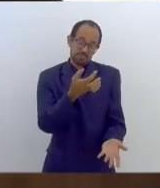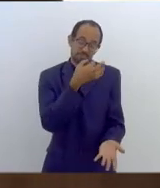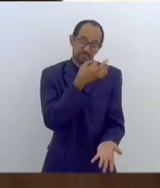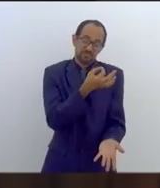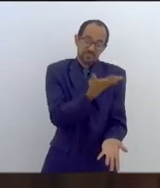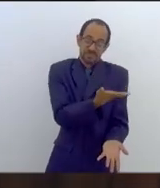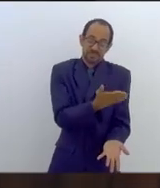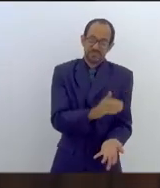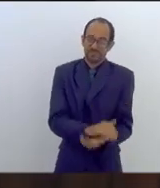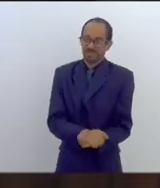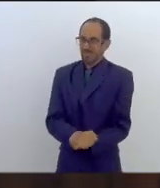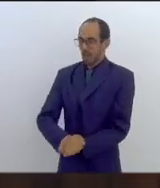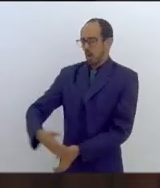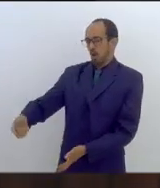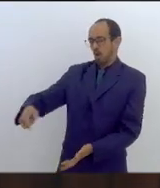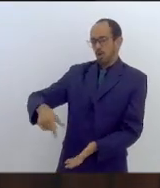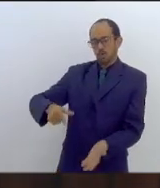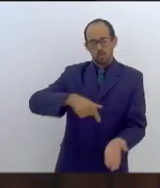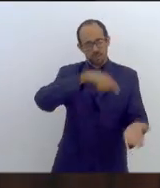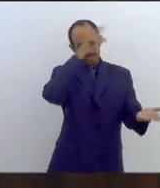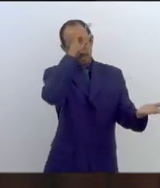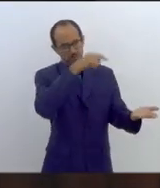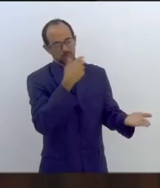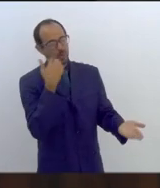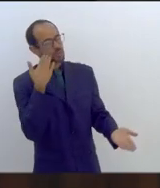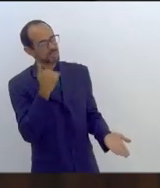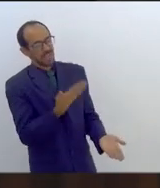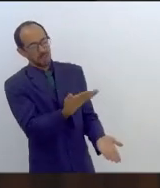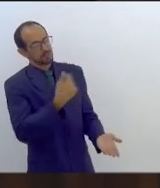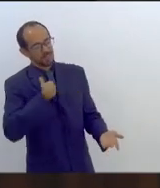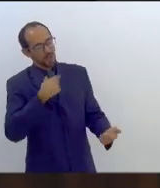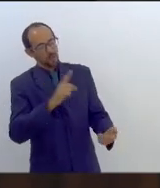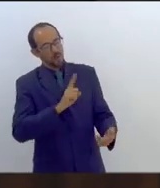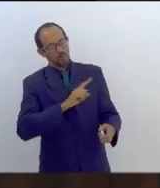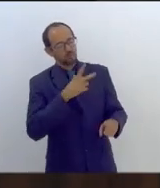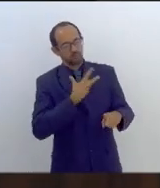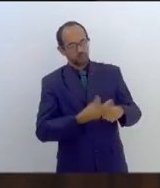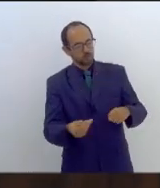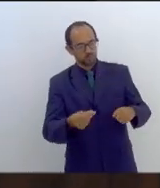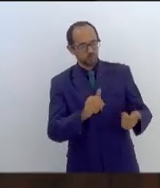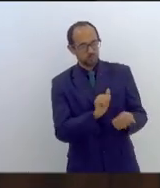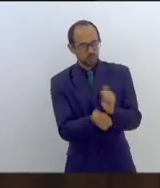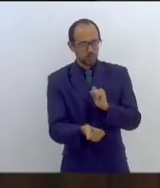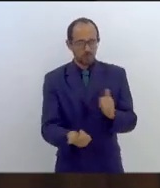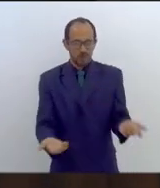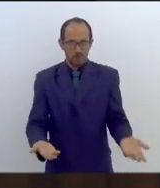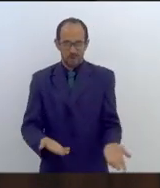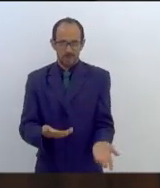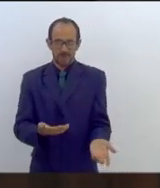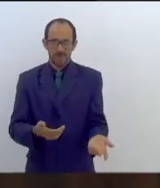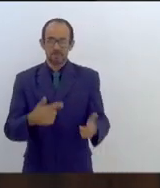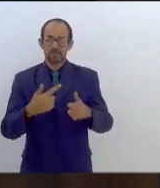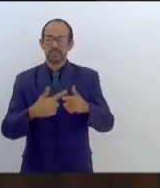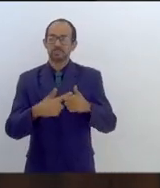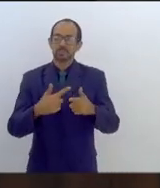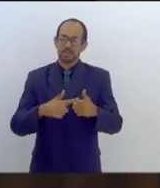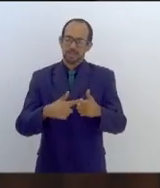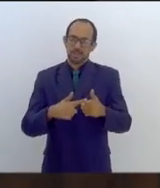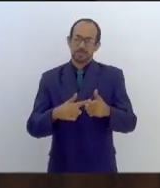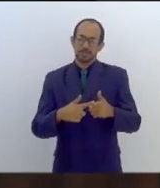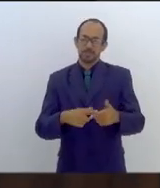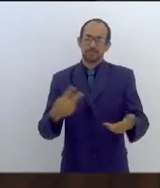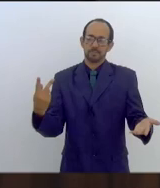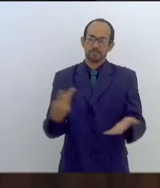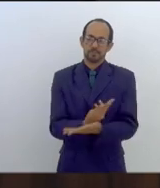Deputado Luiz, Vossa Excelência me conhece, sabe que eu não corro, muito menos no futebol. Mas é que eu recebi